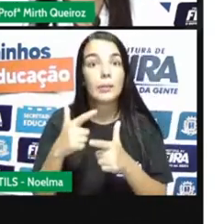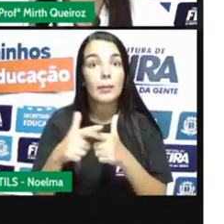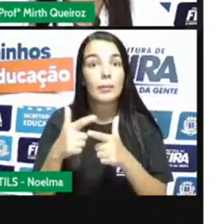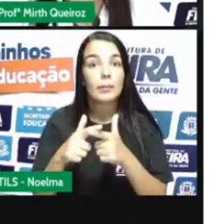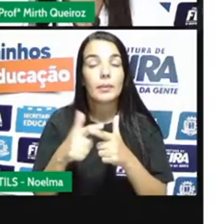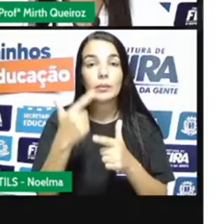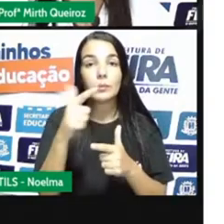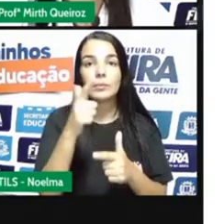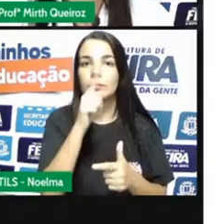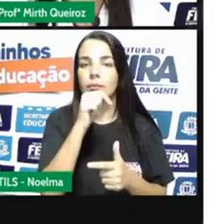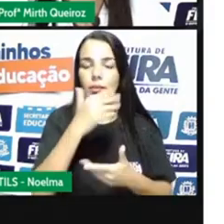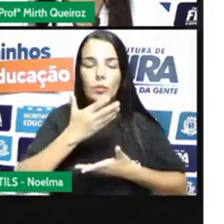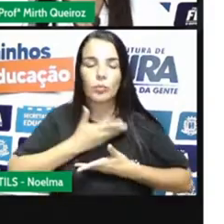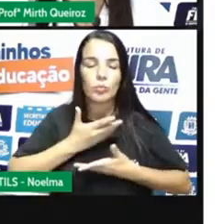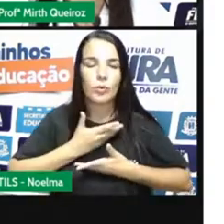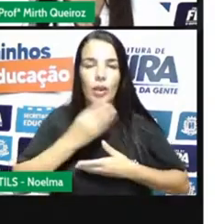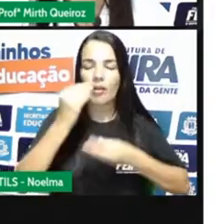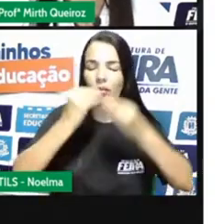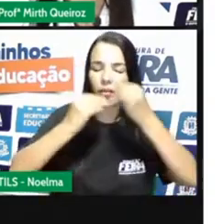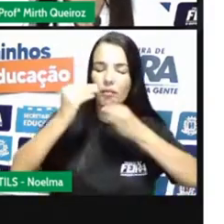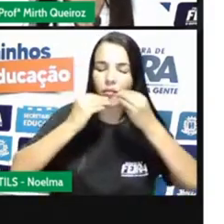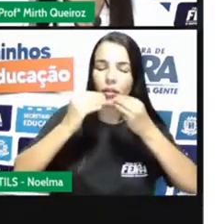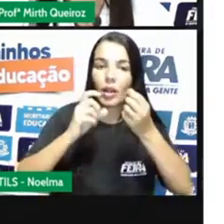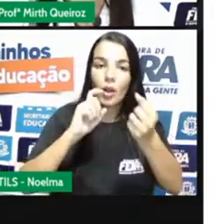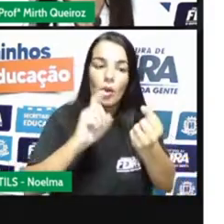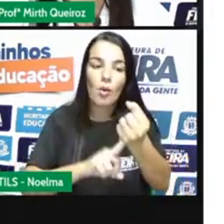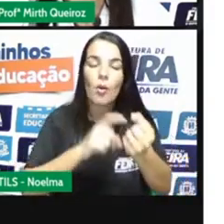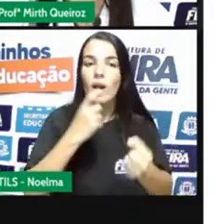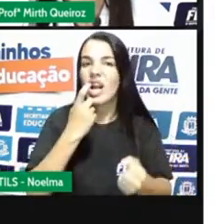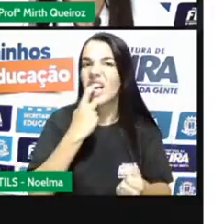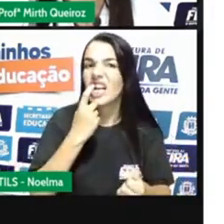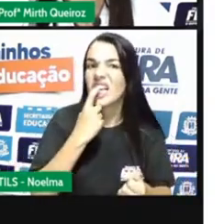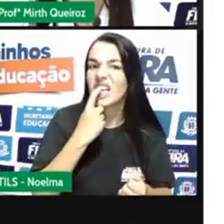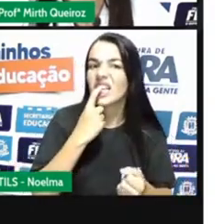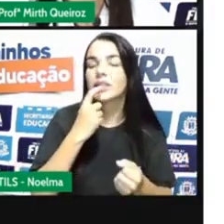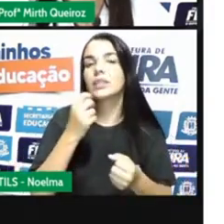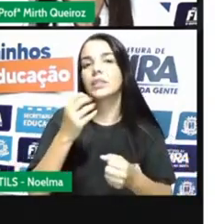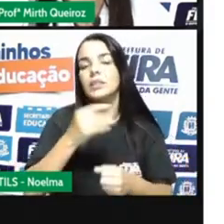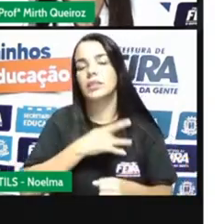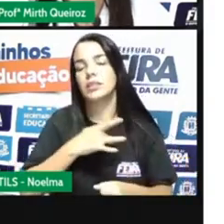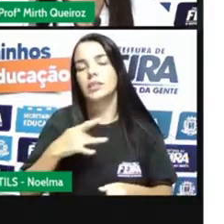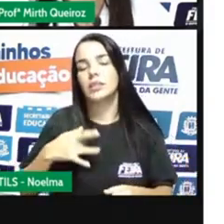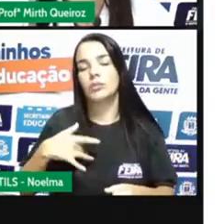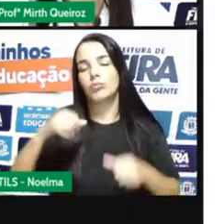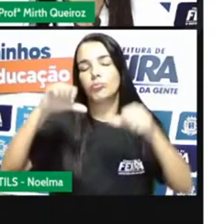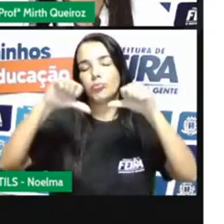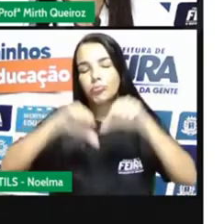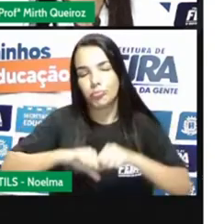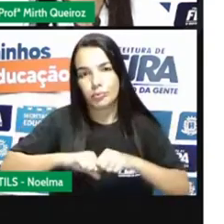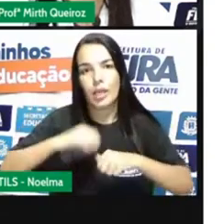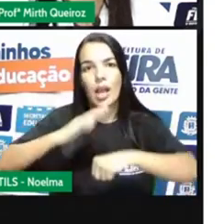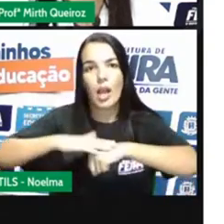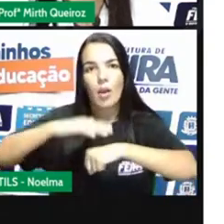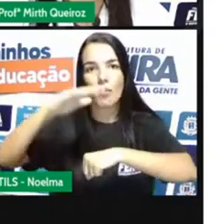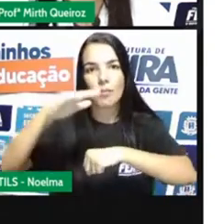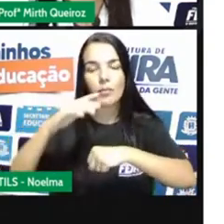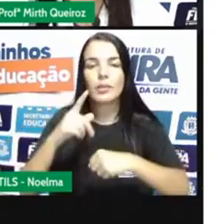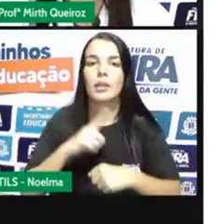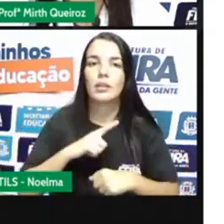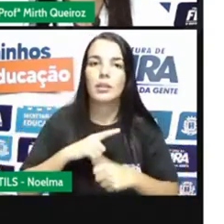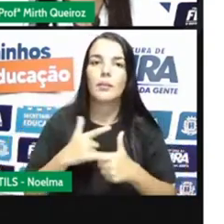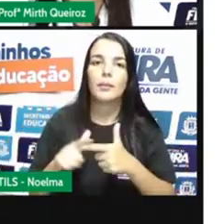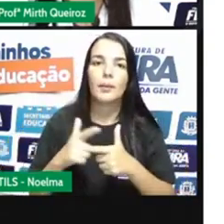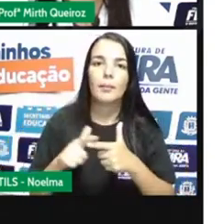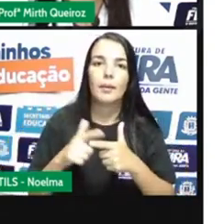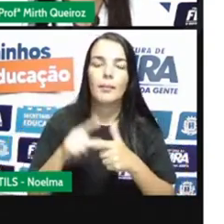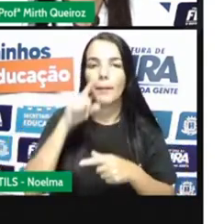como desidratação e fragilidade óssea debilitam a saúde e aumentam o risco de acidentes e doenças